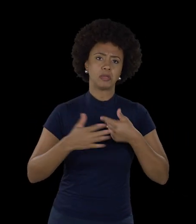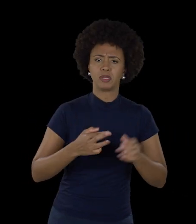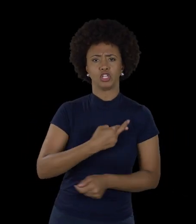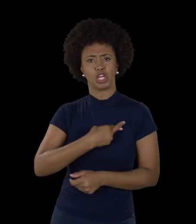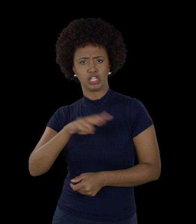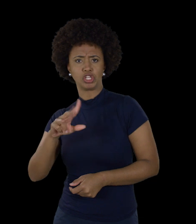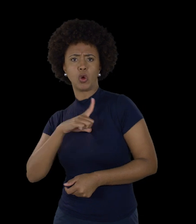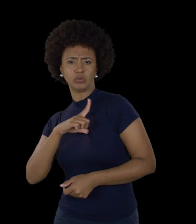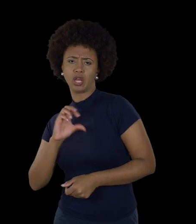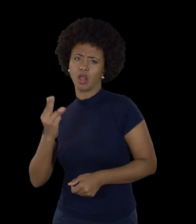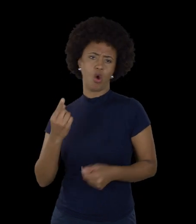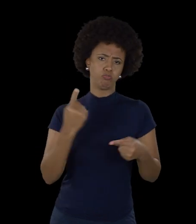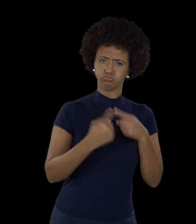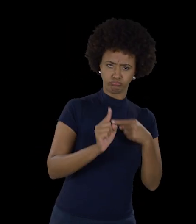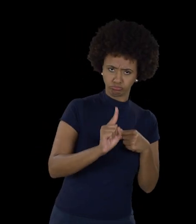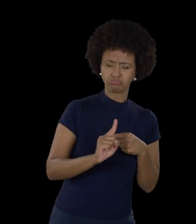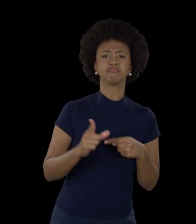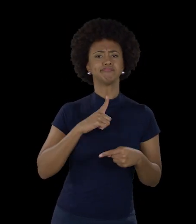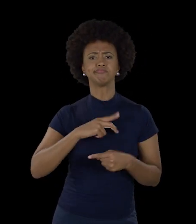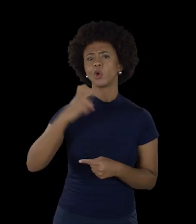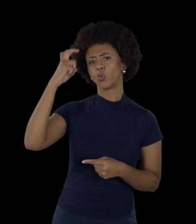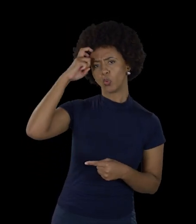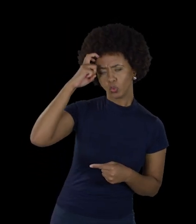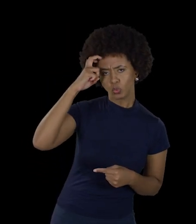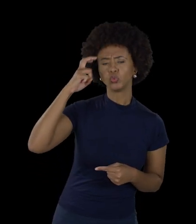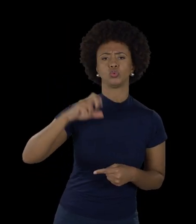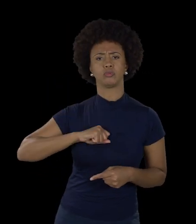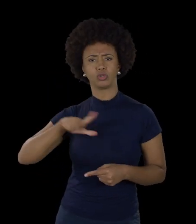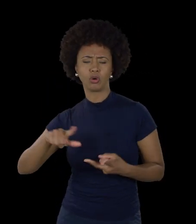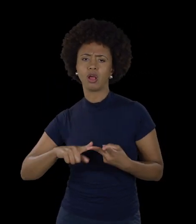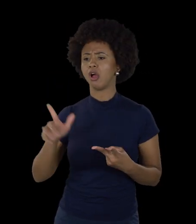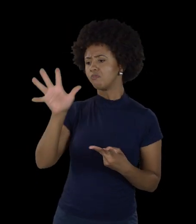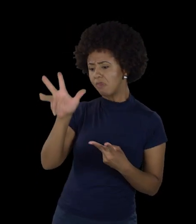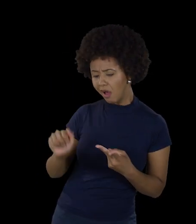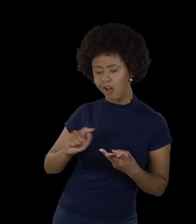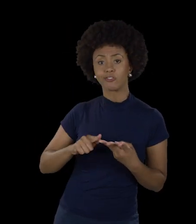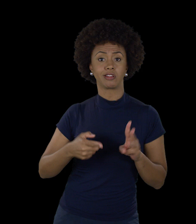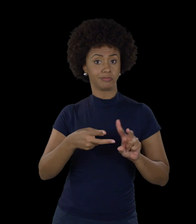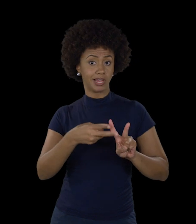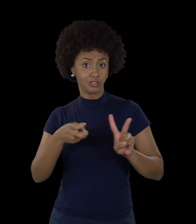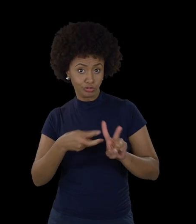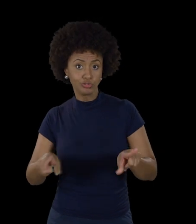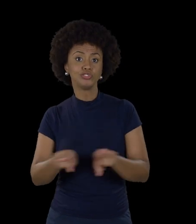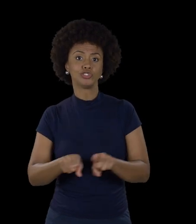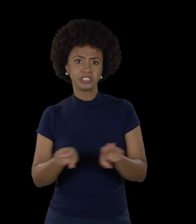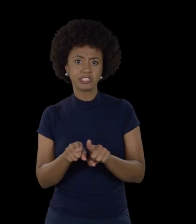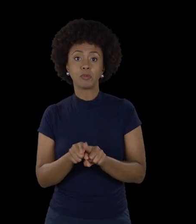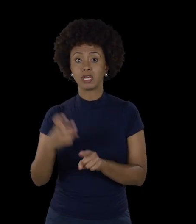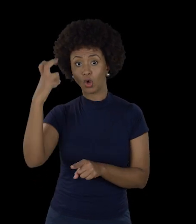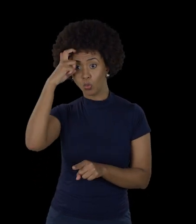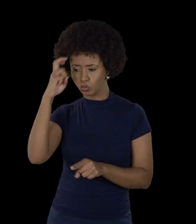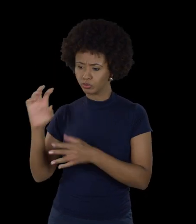festas, sacras ou profanas, trazem elementos portugueses, africanos e indígenas,